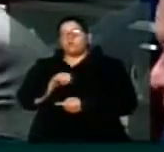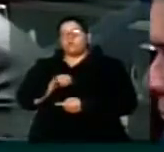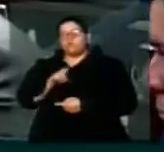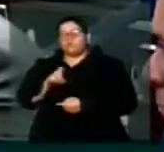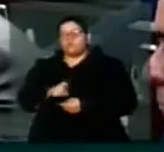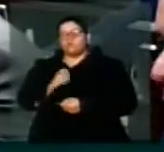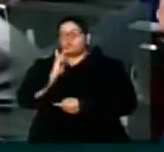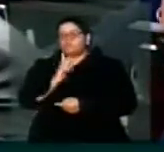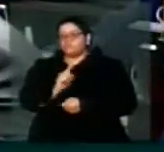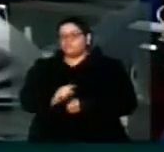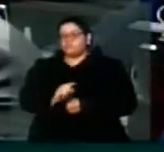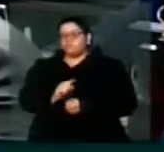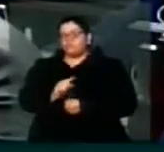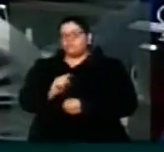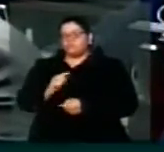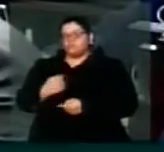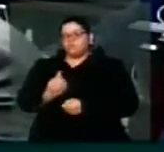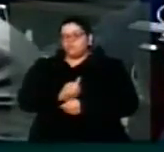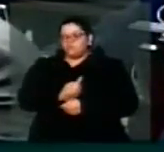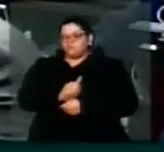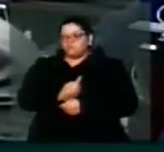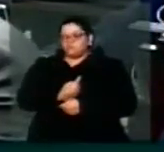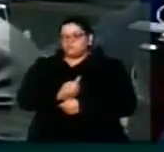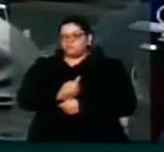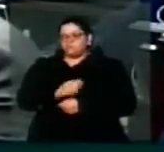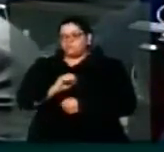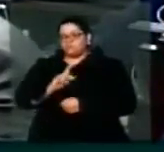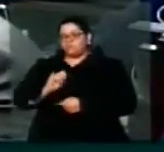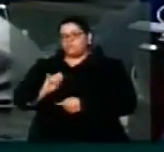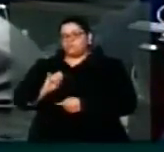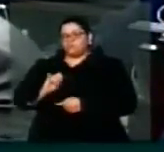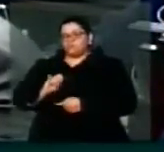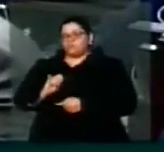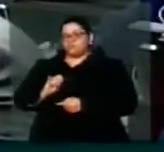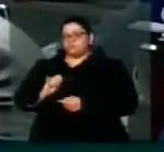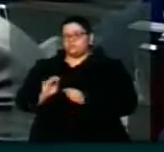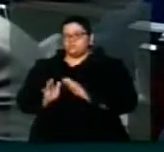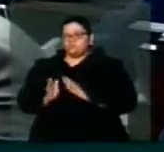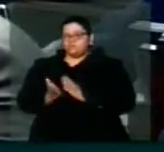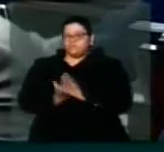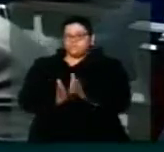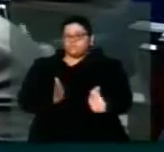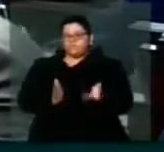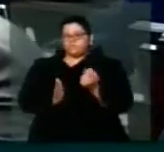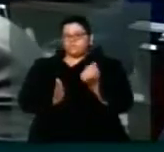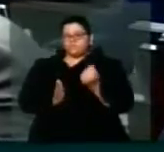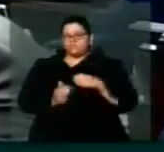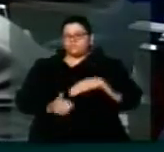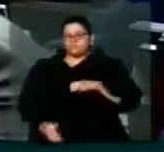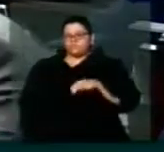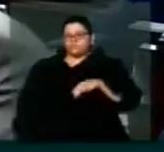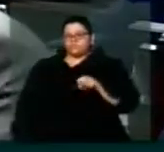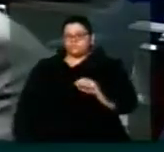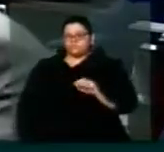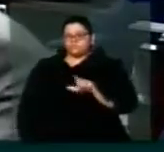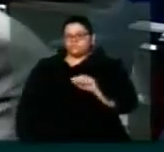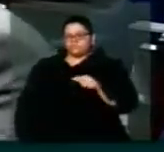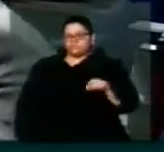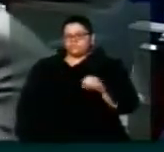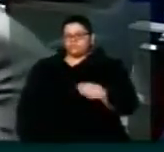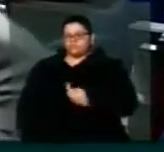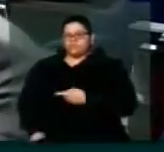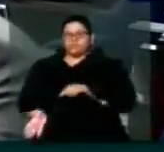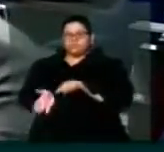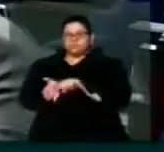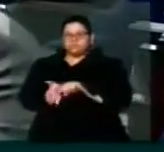nós aqui, na época da CPI do Mensalão, investigávamos, e eu não estou fazendo nenhuma defesa aqui,